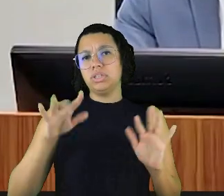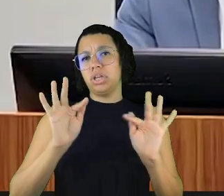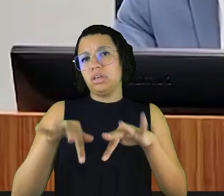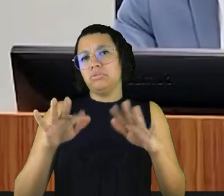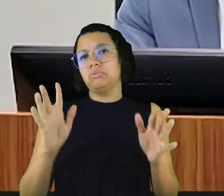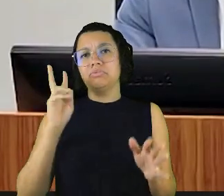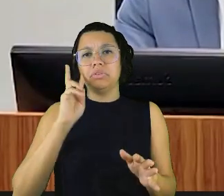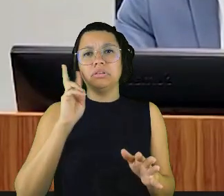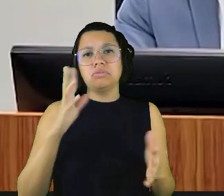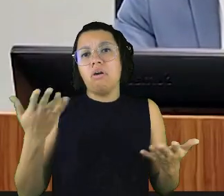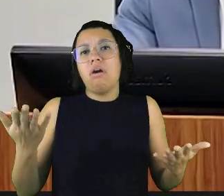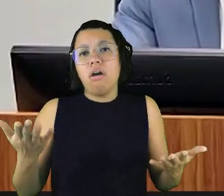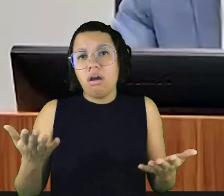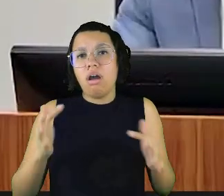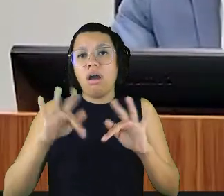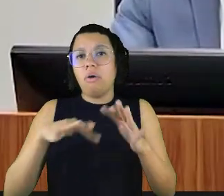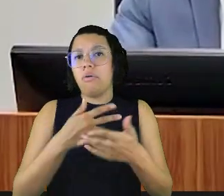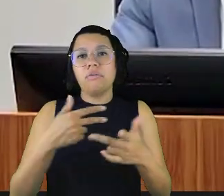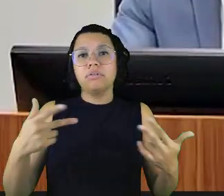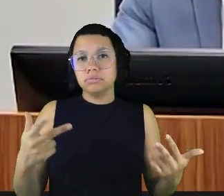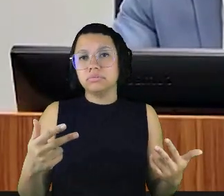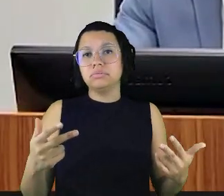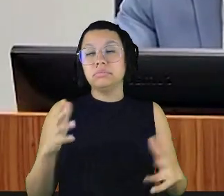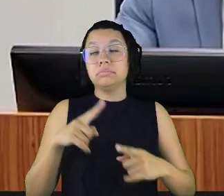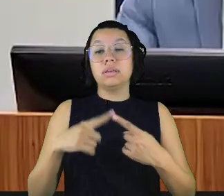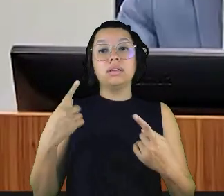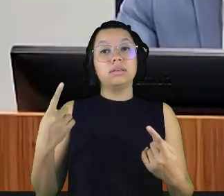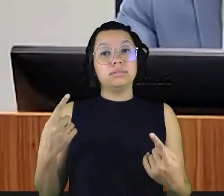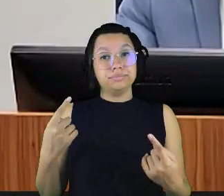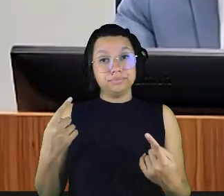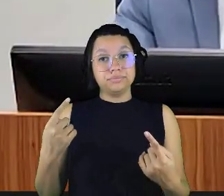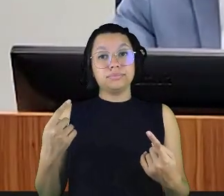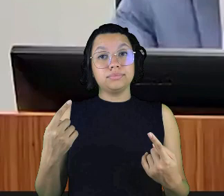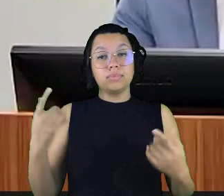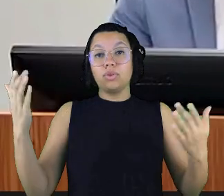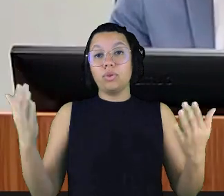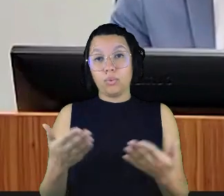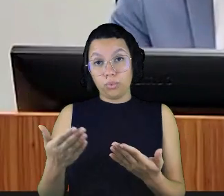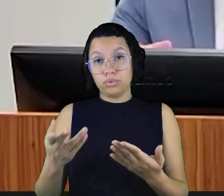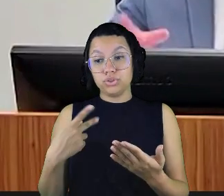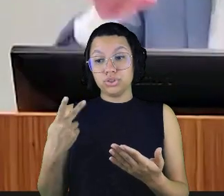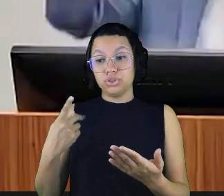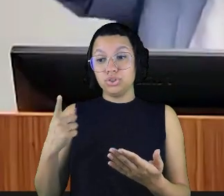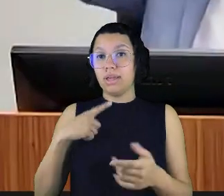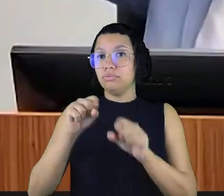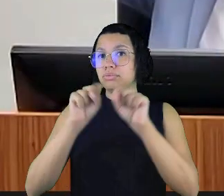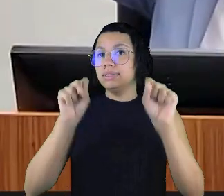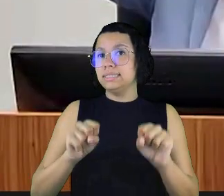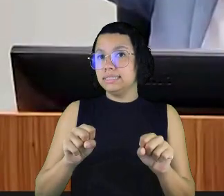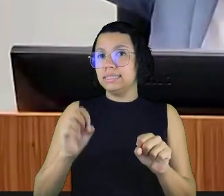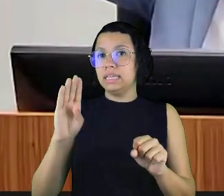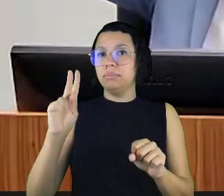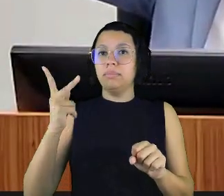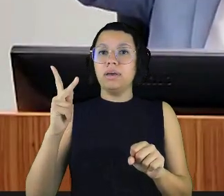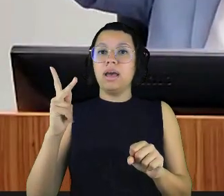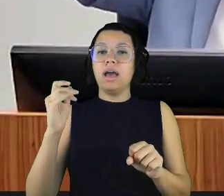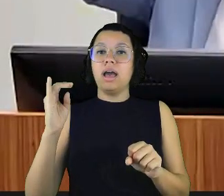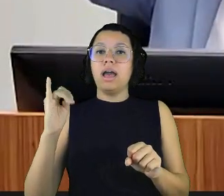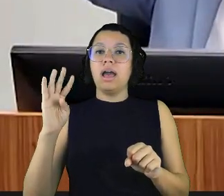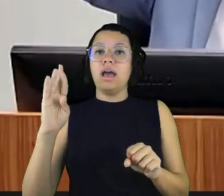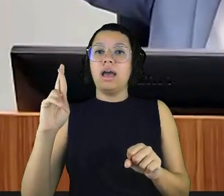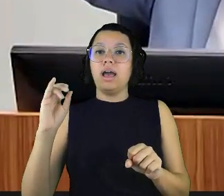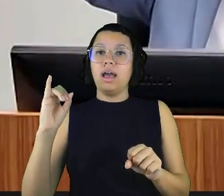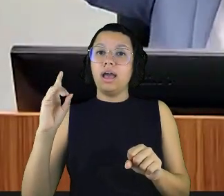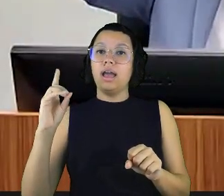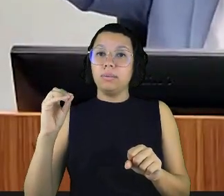o fim das coisas, mas hoje a gente está num sistema híbrido, porque a gente vê o Supremo Tribunal Federal produzindo